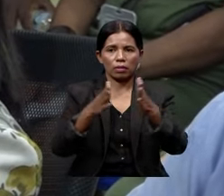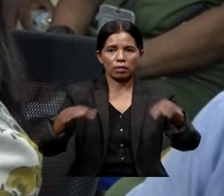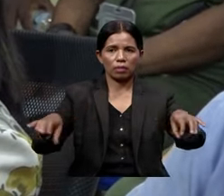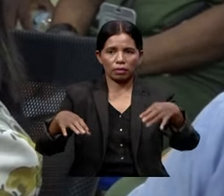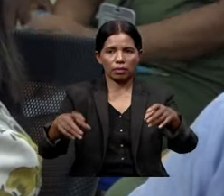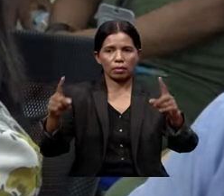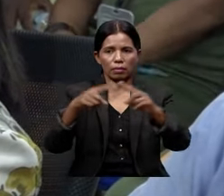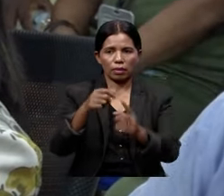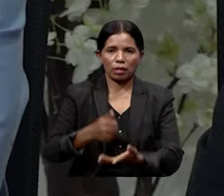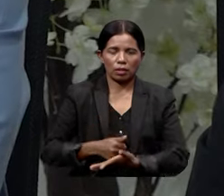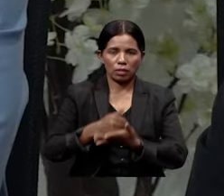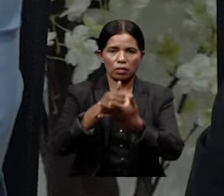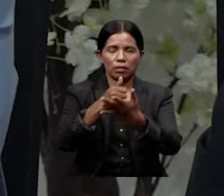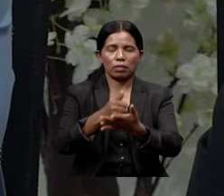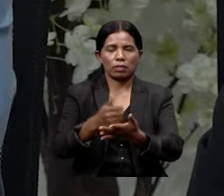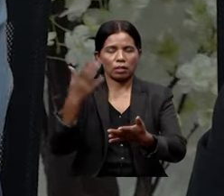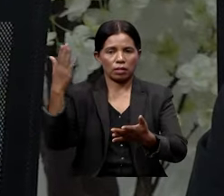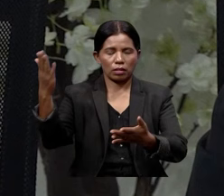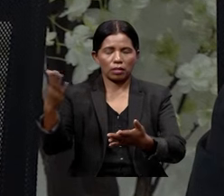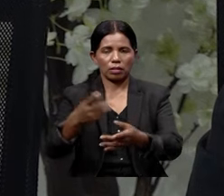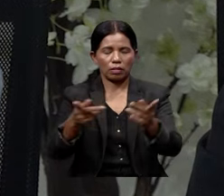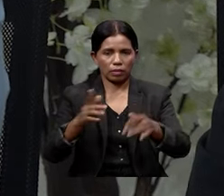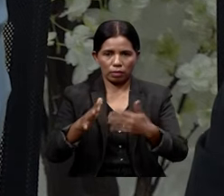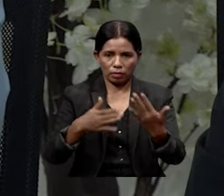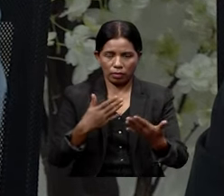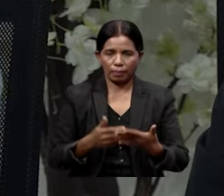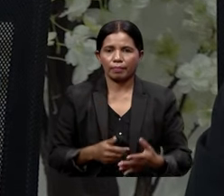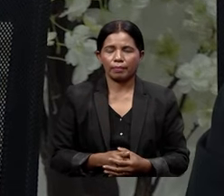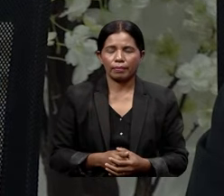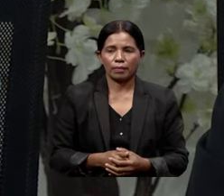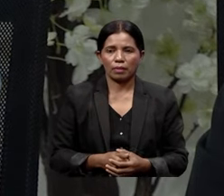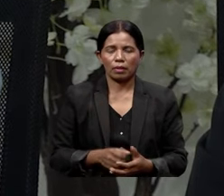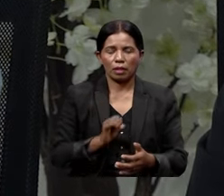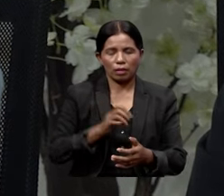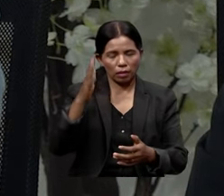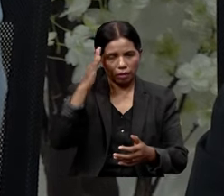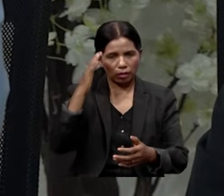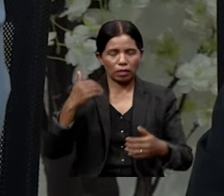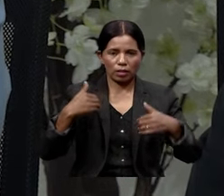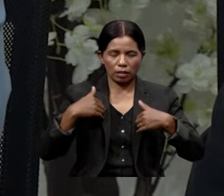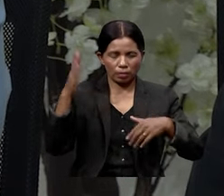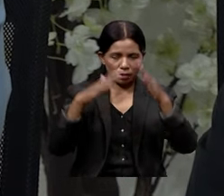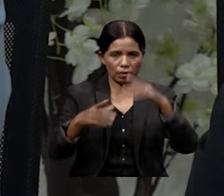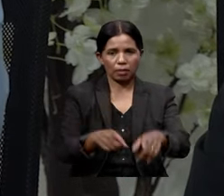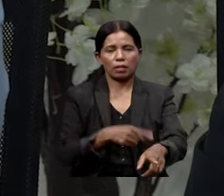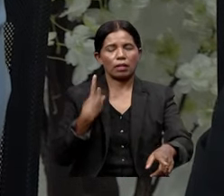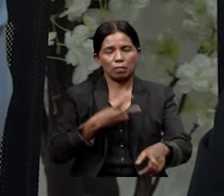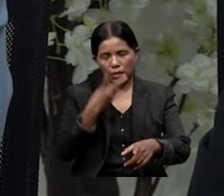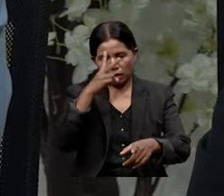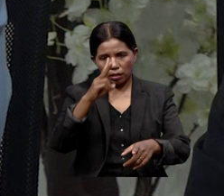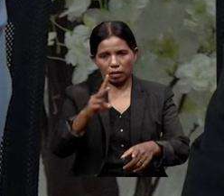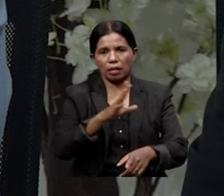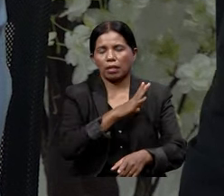serviço de atendimento ia áreas remotas sira. E alguém pode acontecer que leurona a minha companhia e em